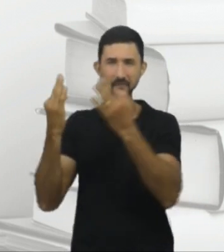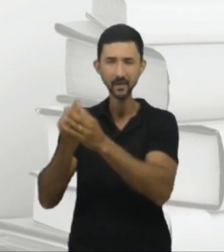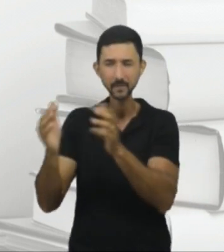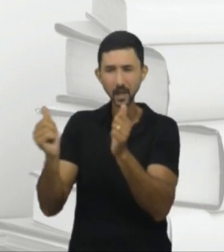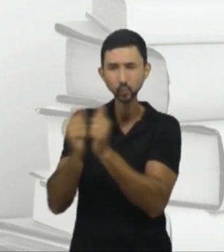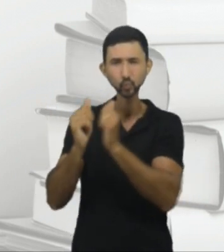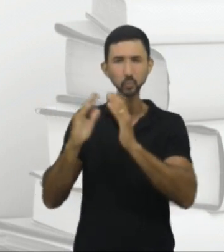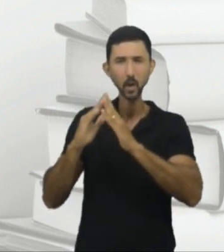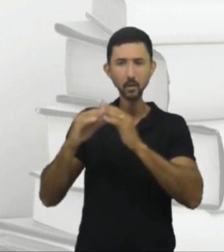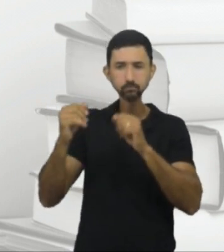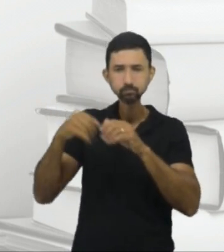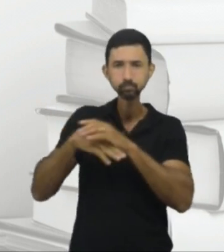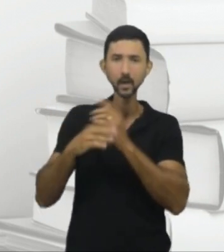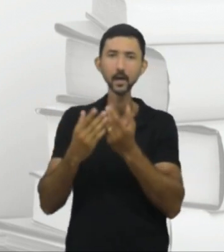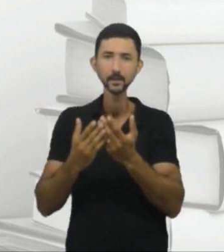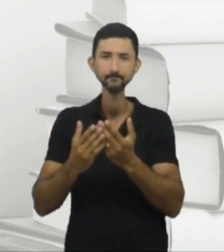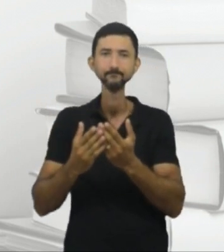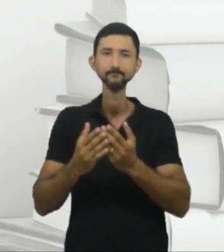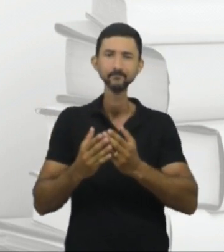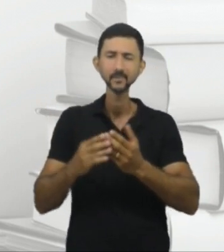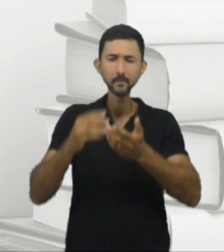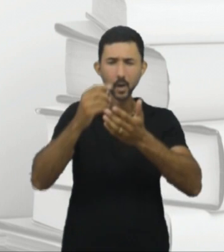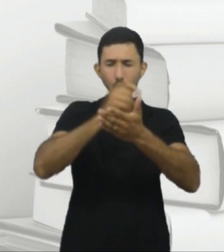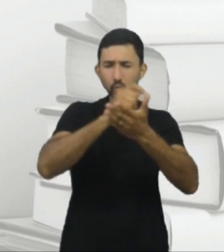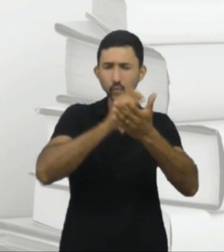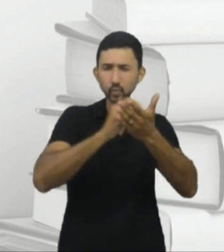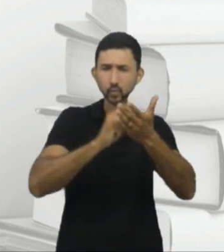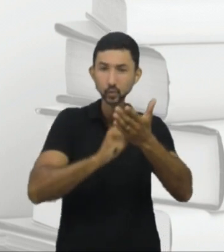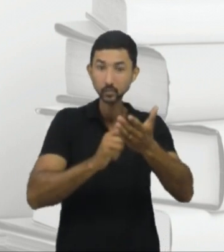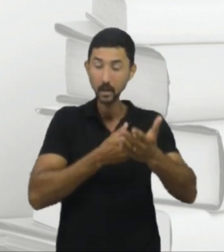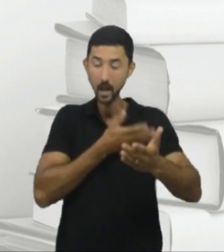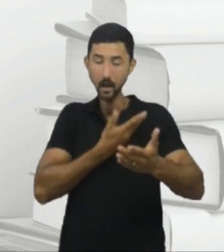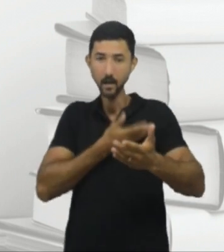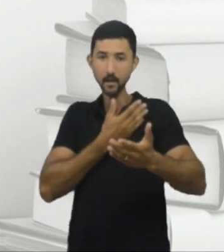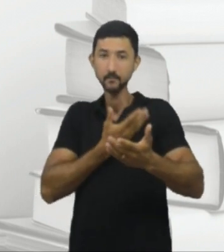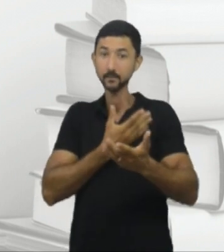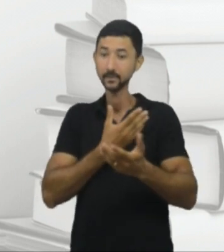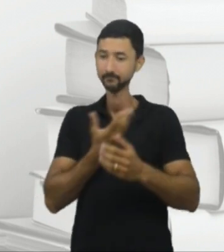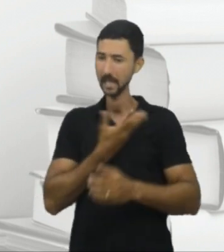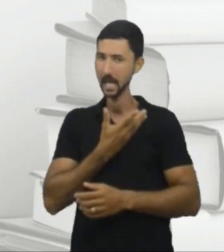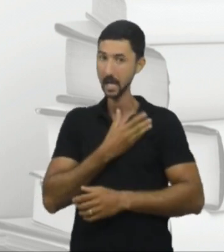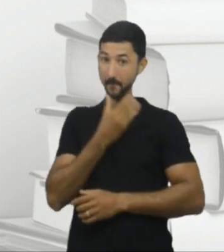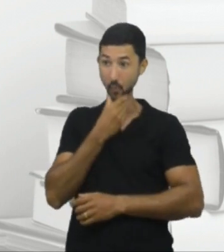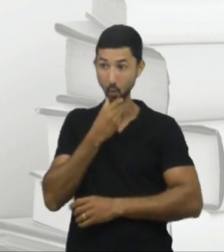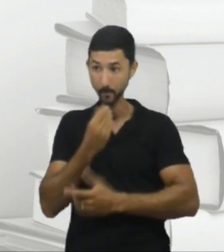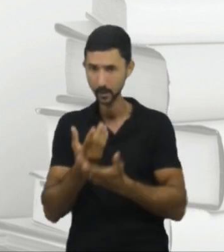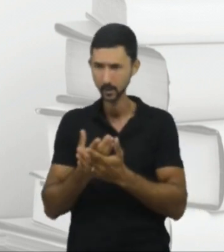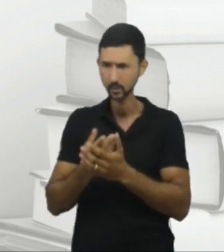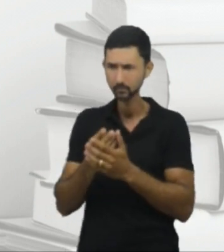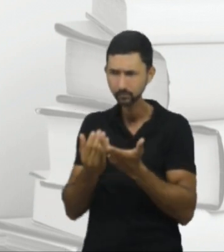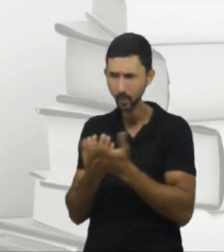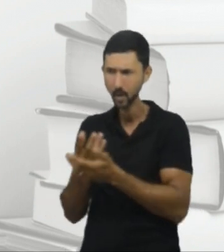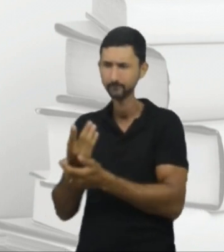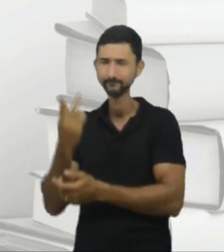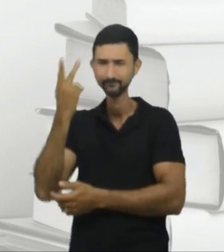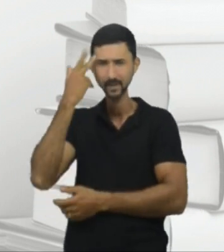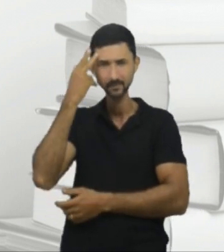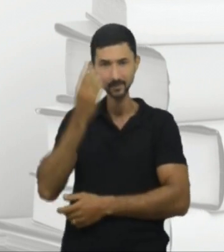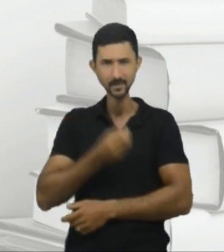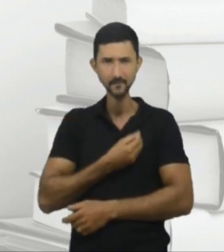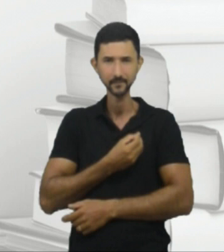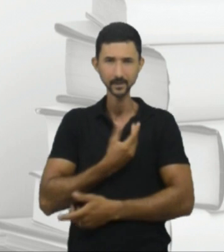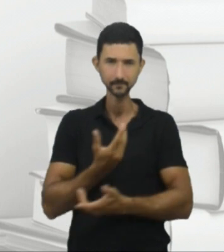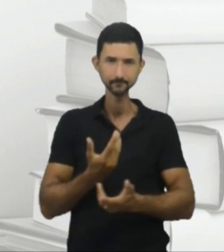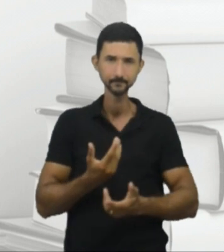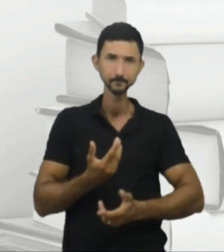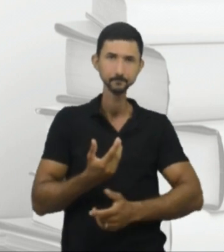anexo secreto com os Frank e narra sua paixão por um colega de esconderijo, flagrantes da vida normal. Percebe